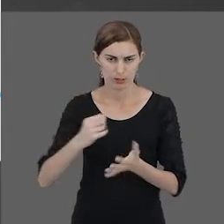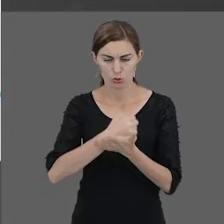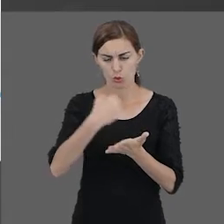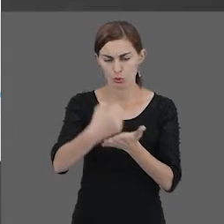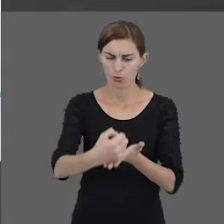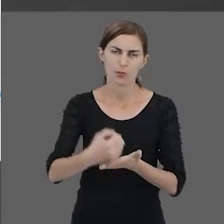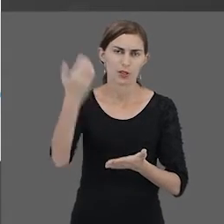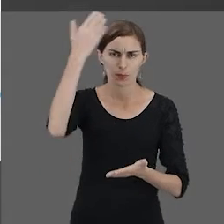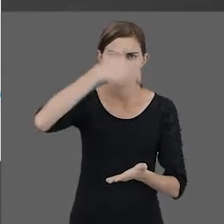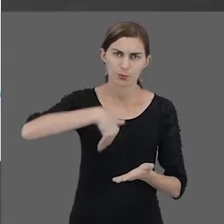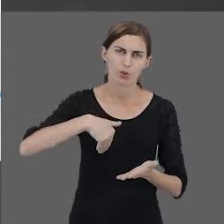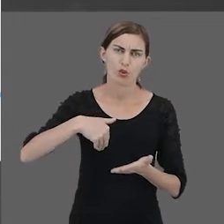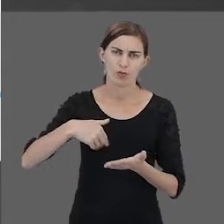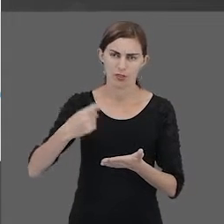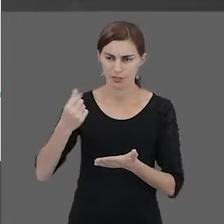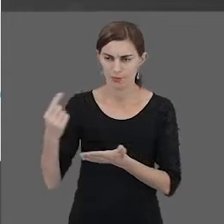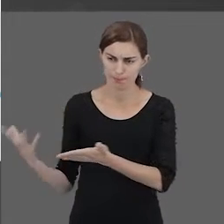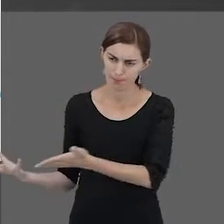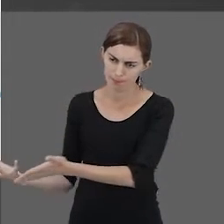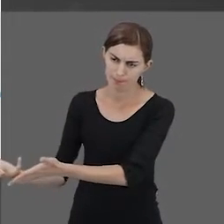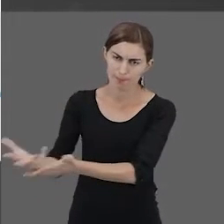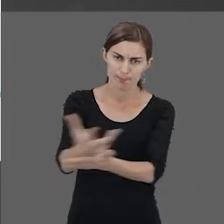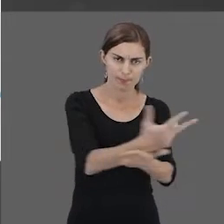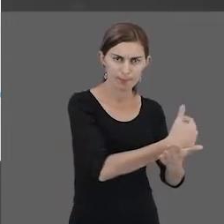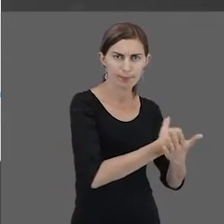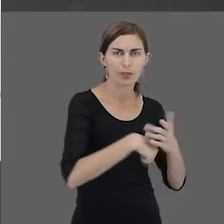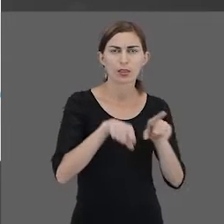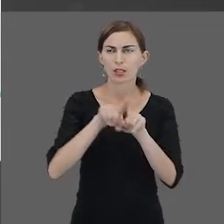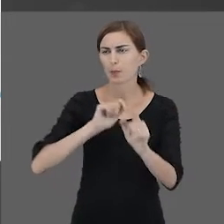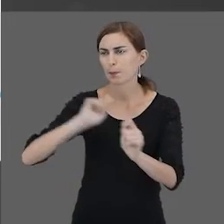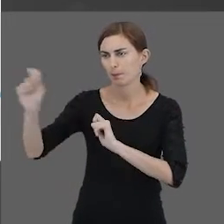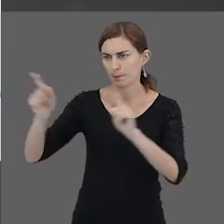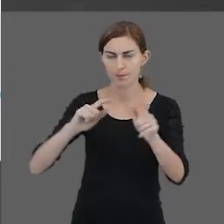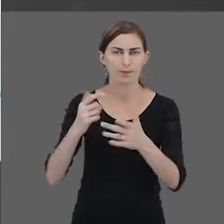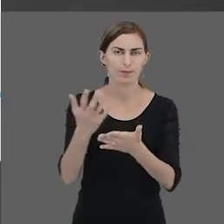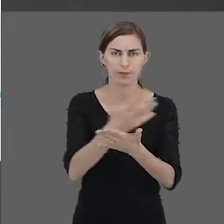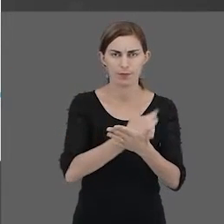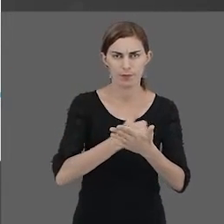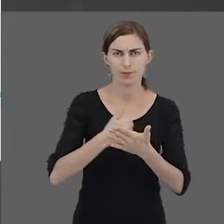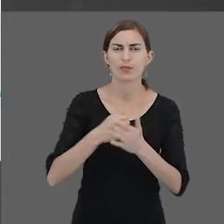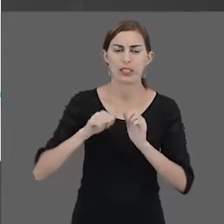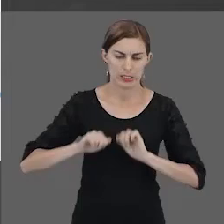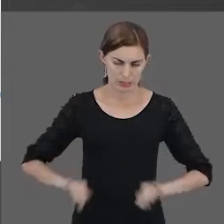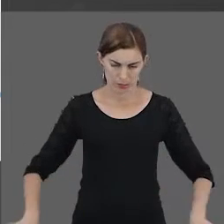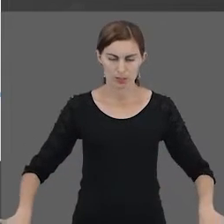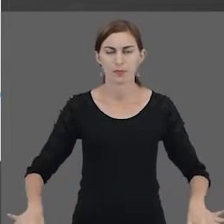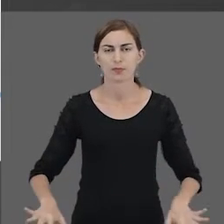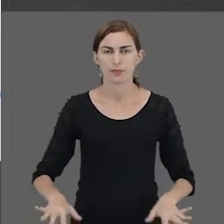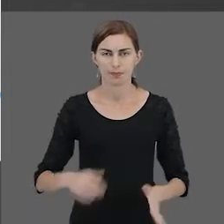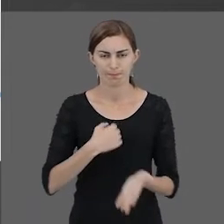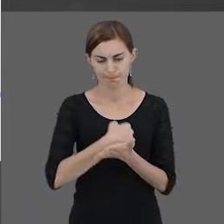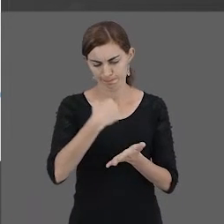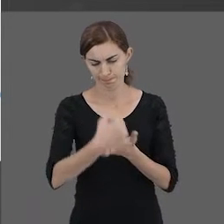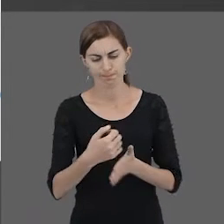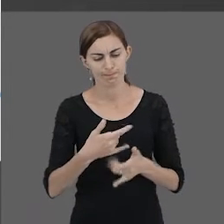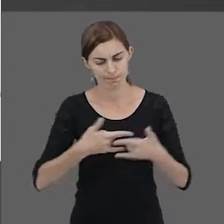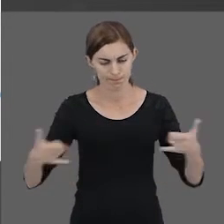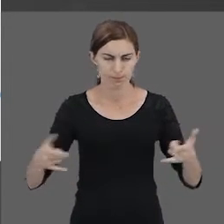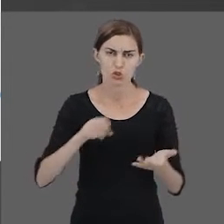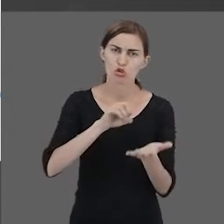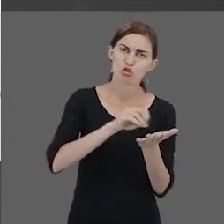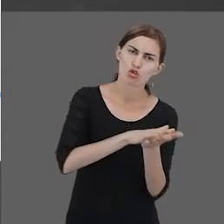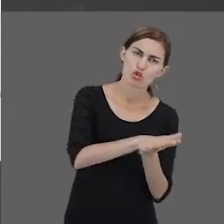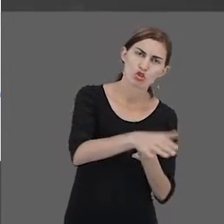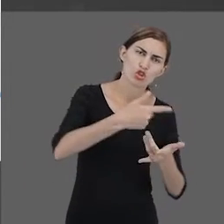quitação comprobatória do recolhimento de tributos e de contribuições incidentes sobre a despesa realizada, conforme o caso. Cópias dos